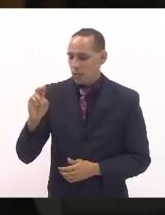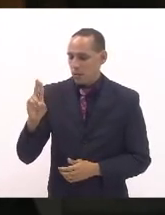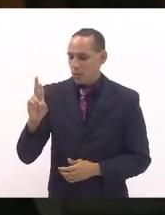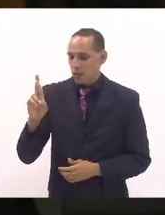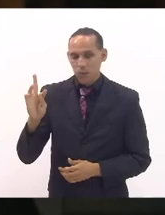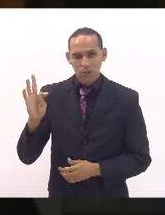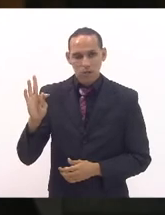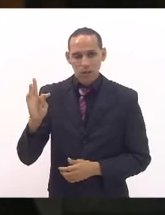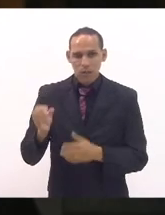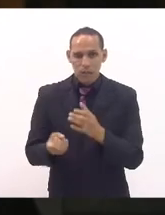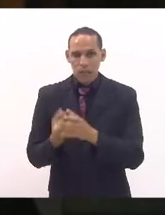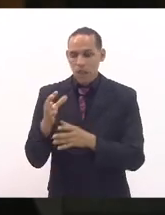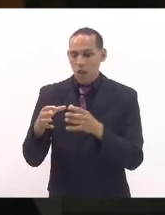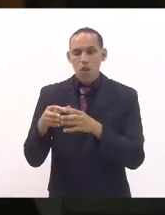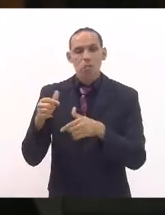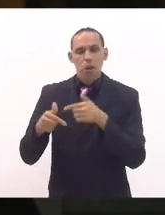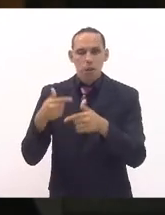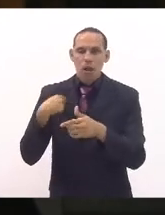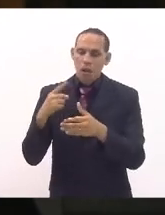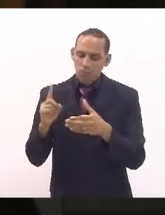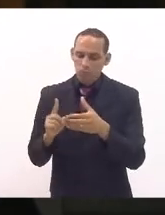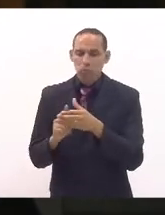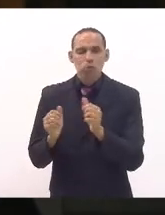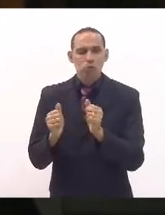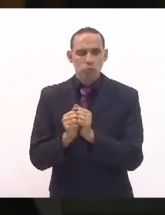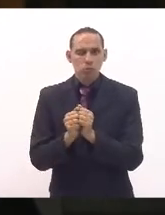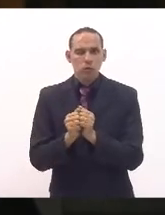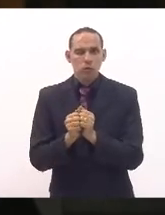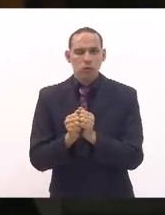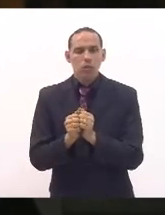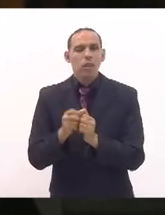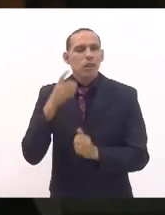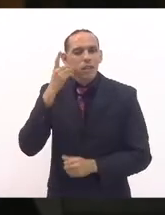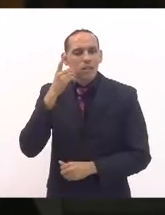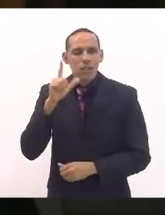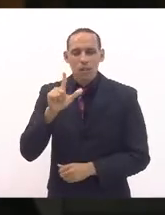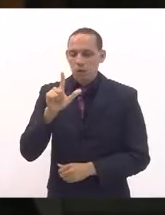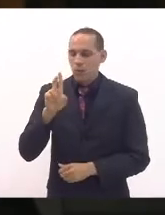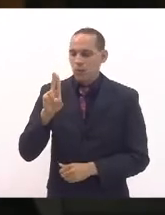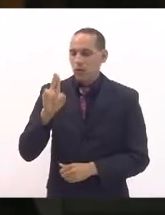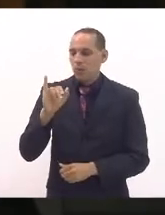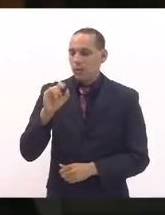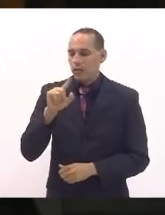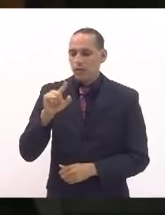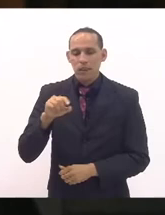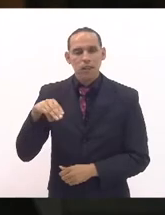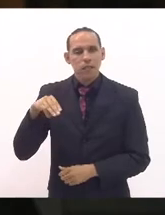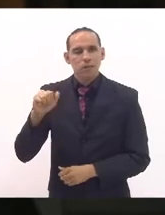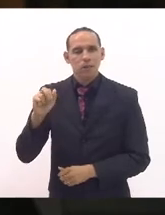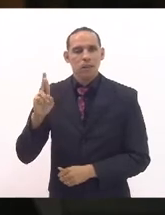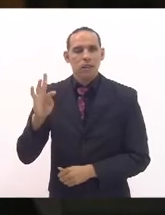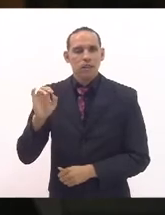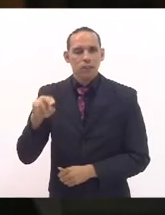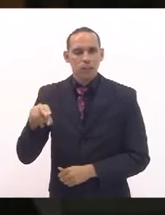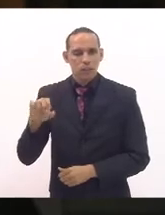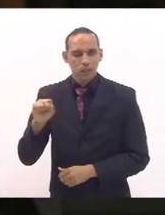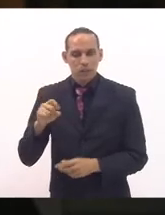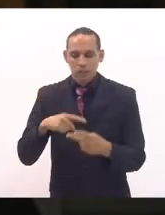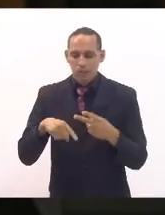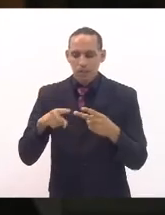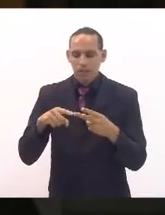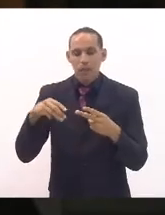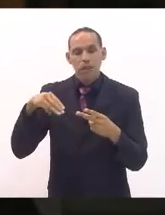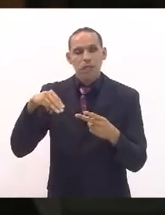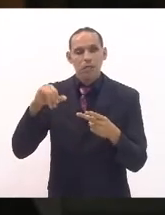eu participei, junto com o deputado Luiz Martins, deputado Carlos